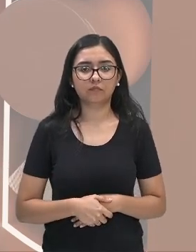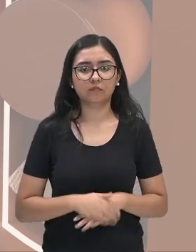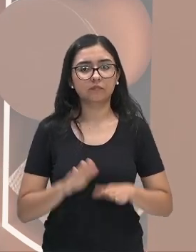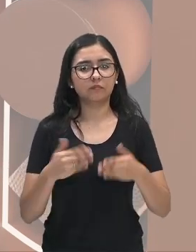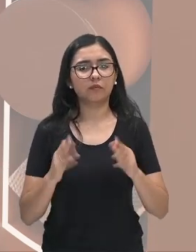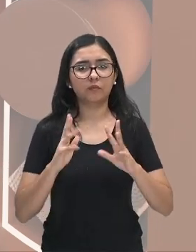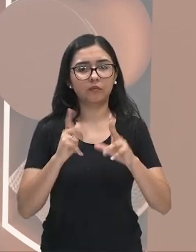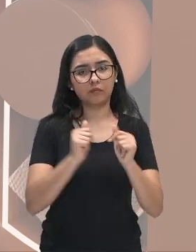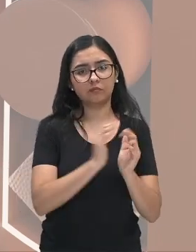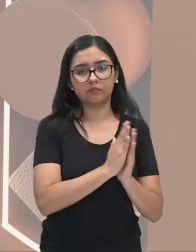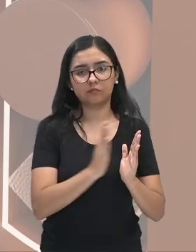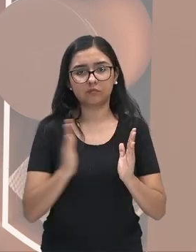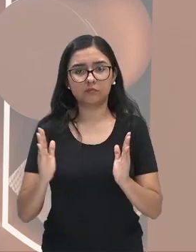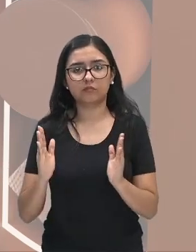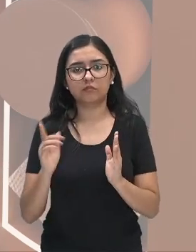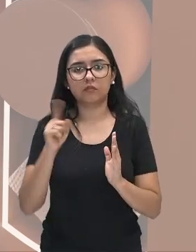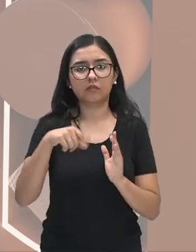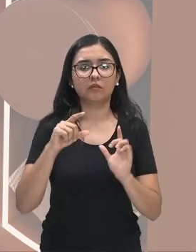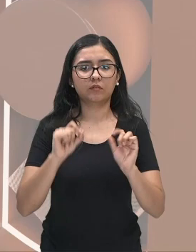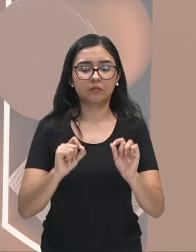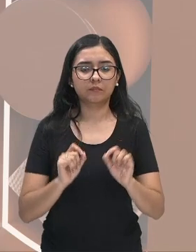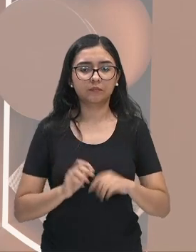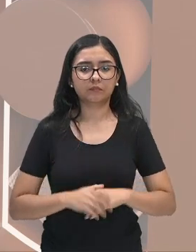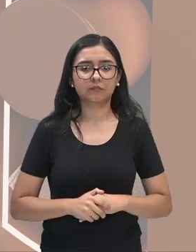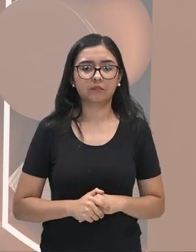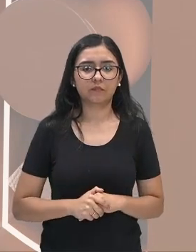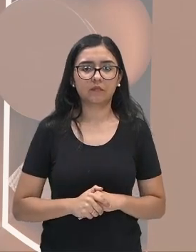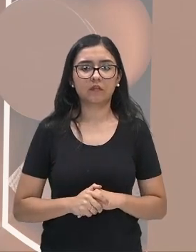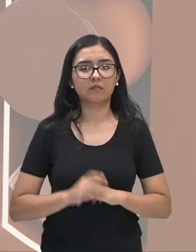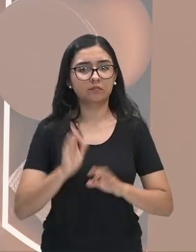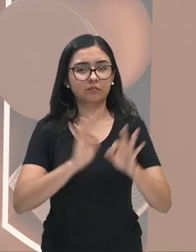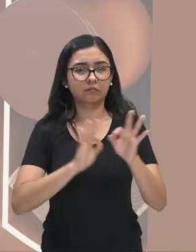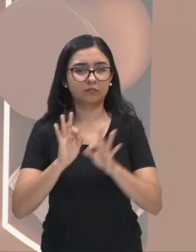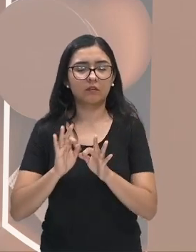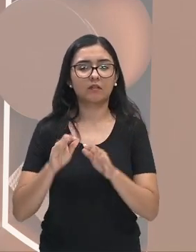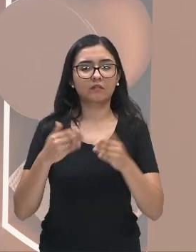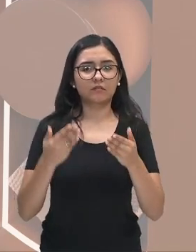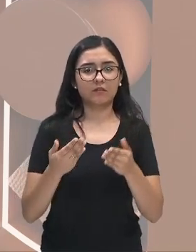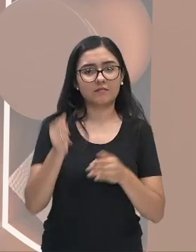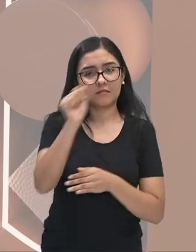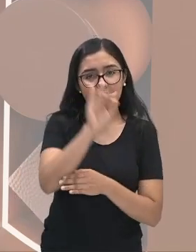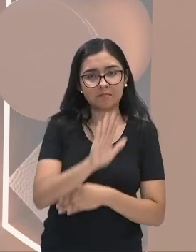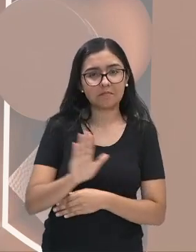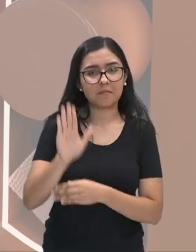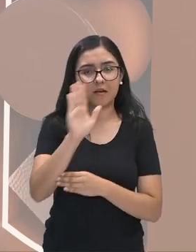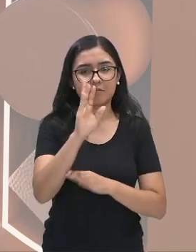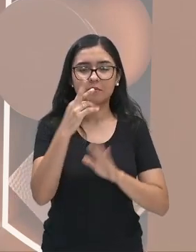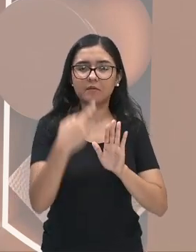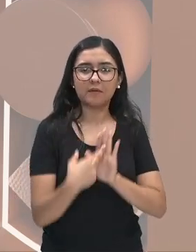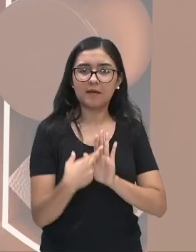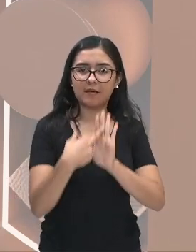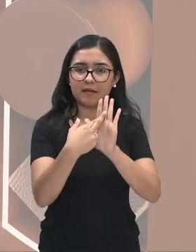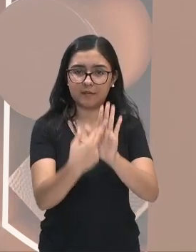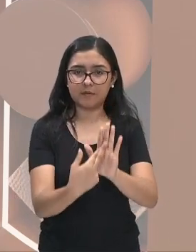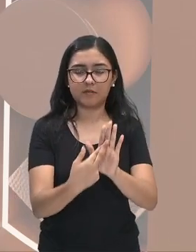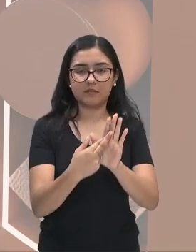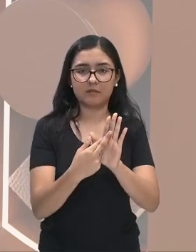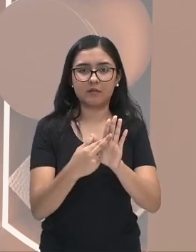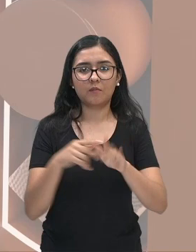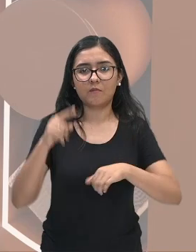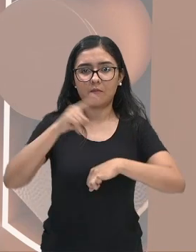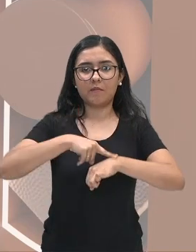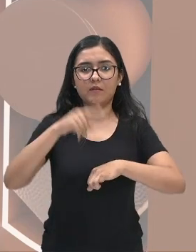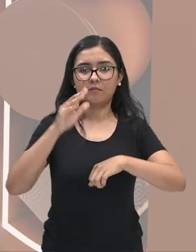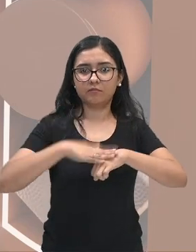processo aí foi um processo de glamour, né? Que se fez, que se pintou para dizer que foi essa a independência. Não